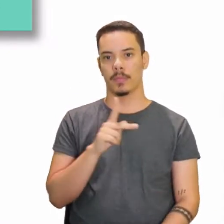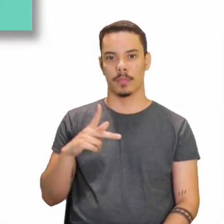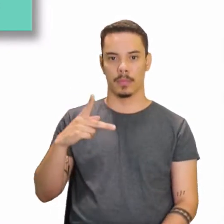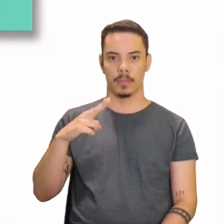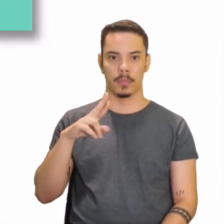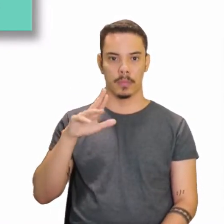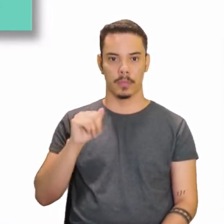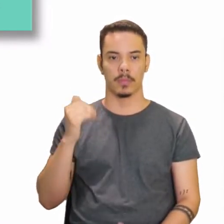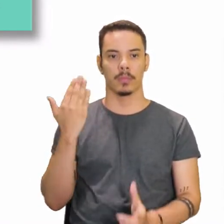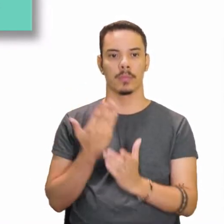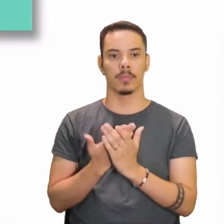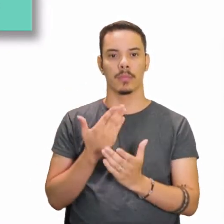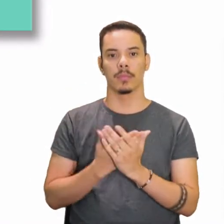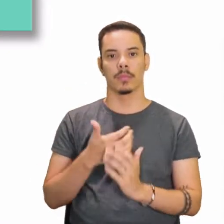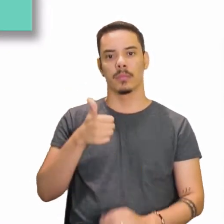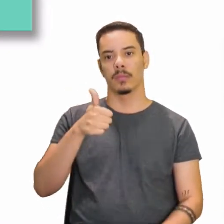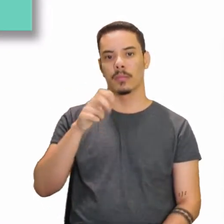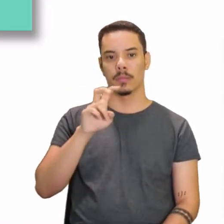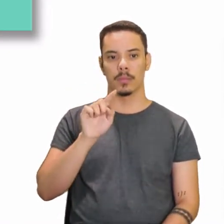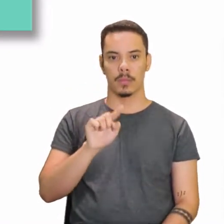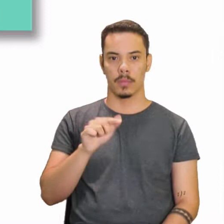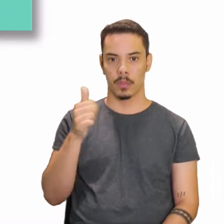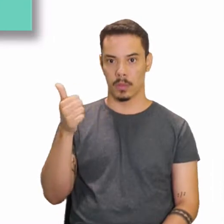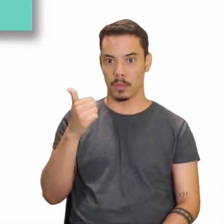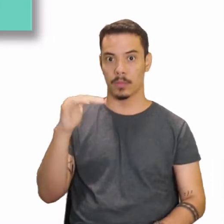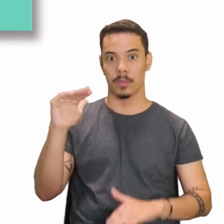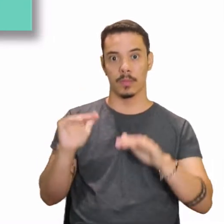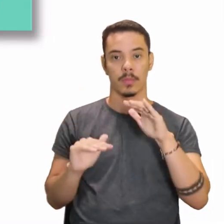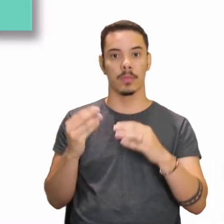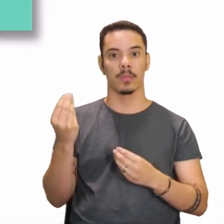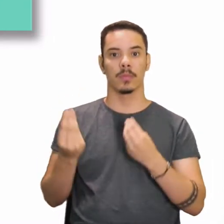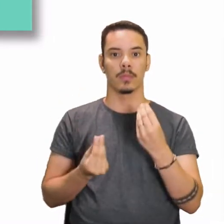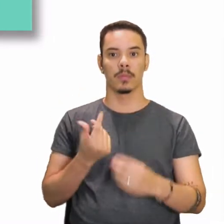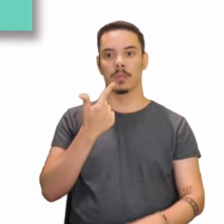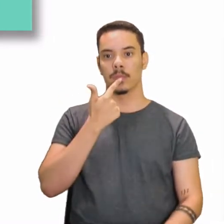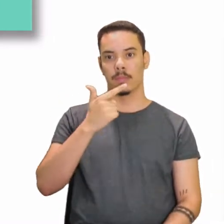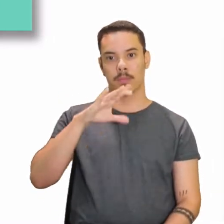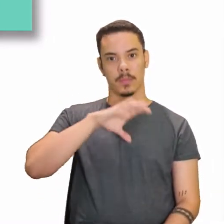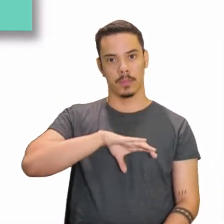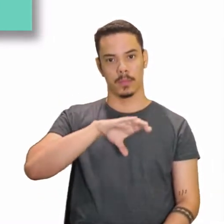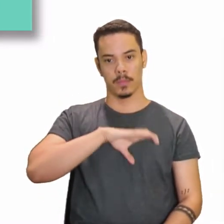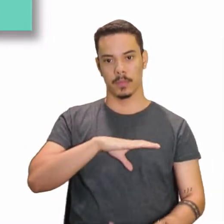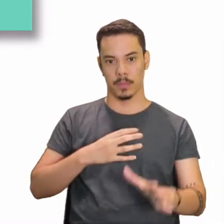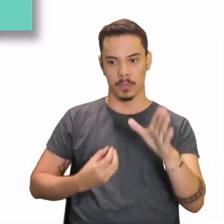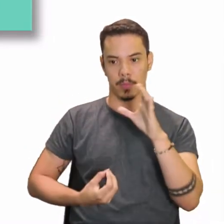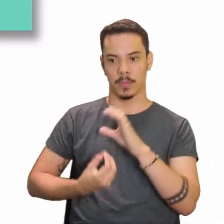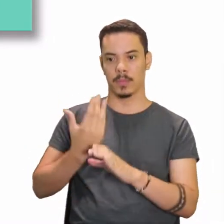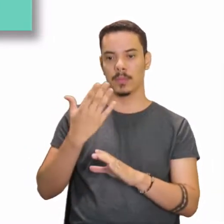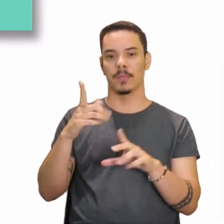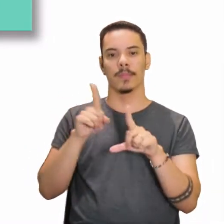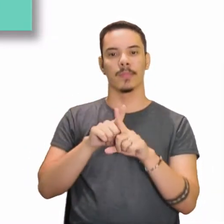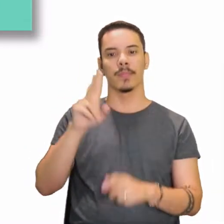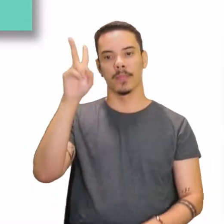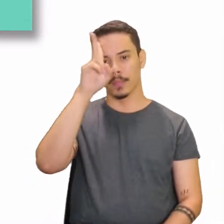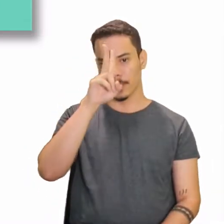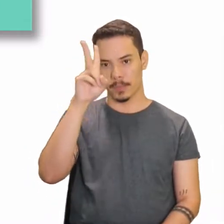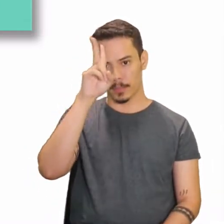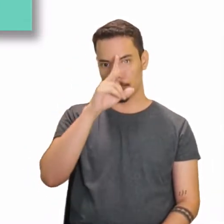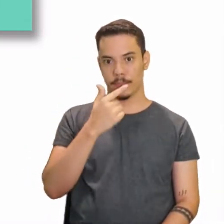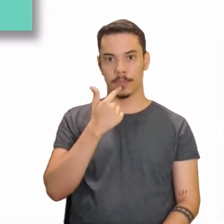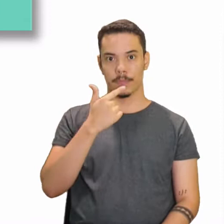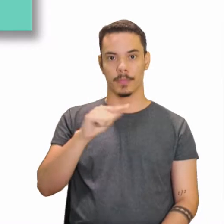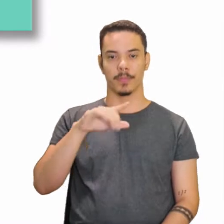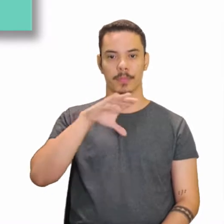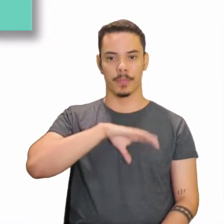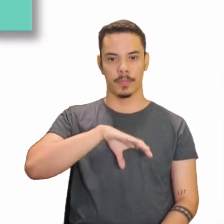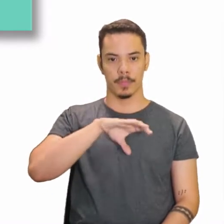Aula 15.1, nivelamento. Como a língua portuguesa surgiu? Então, nós vamos ver nessa aula a história da origem da língua